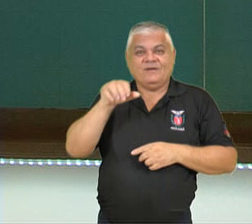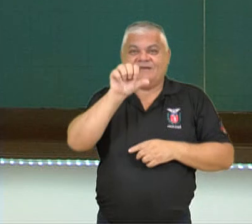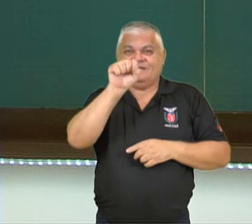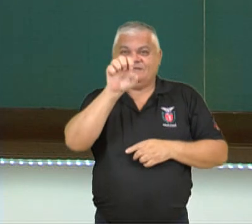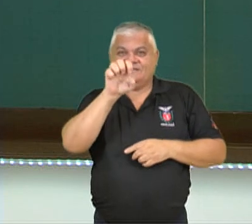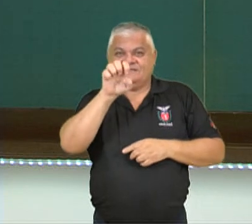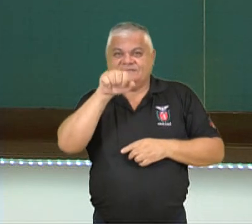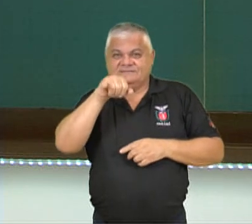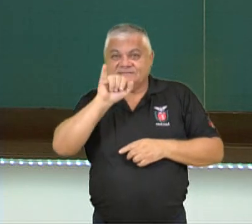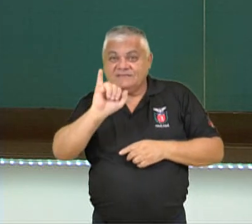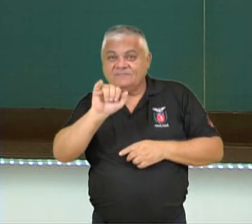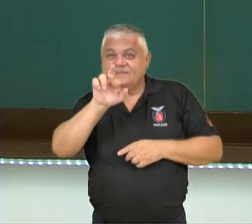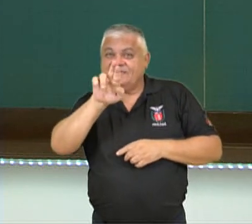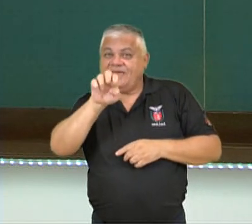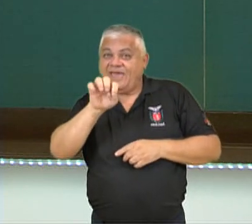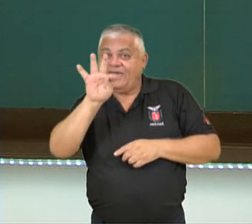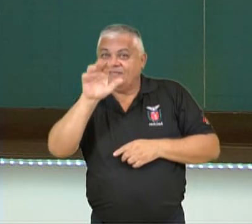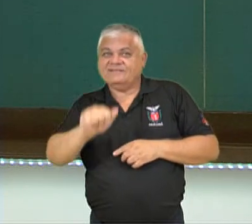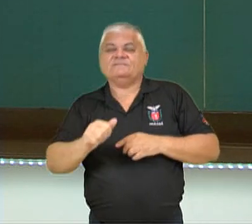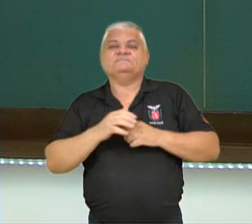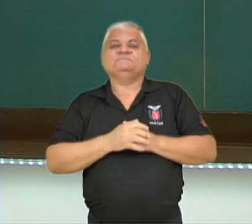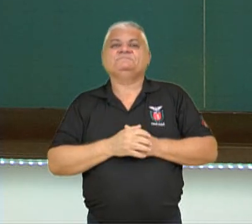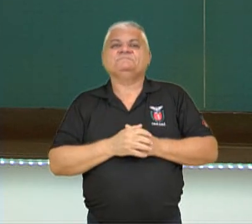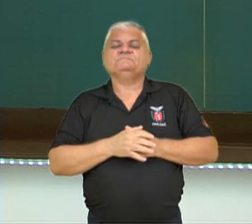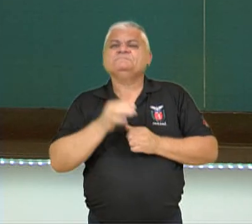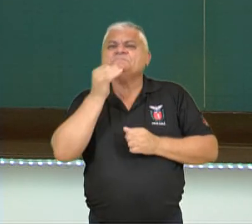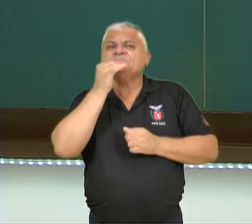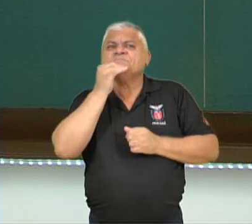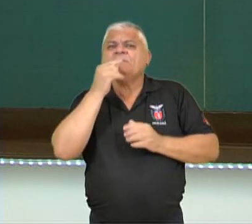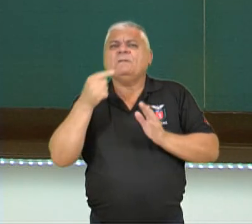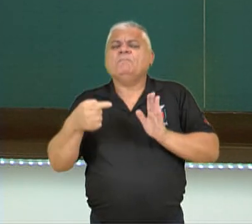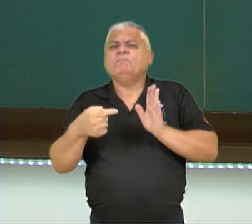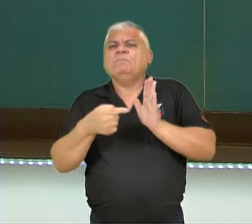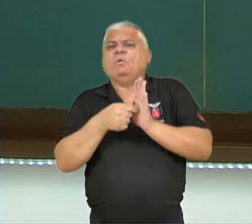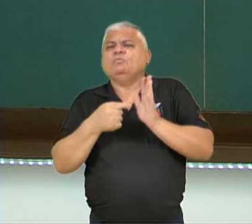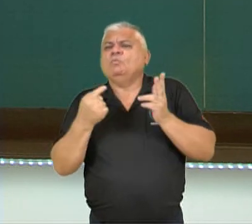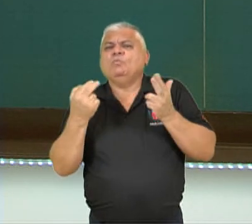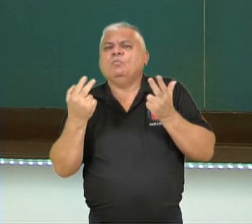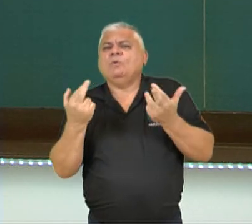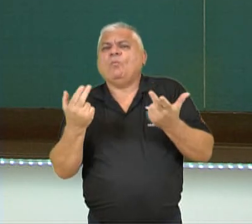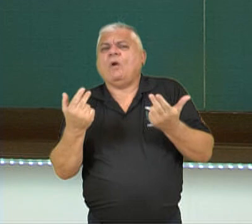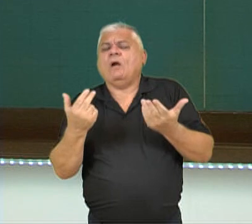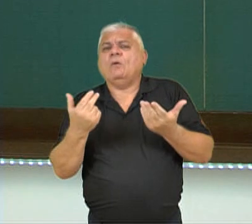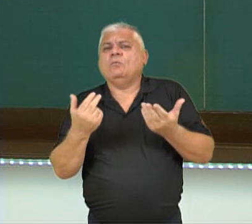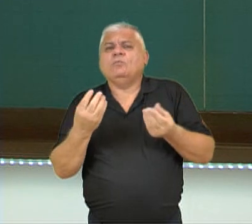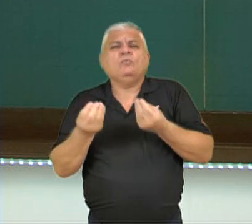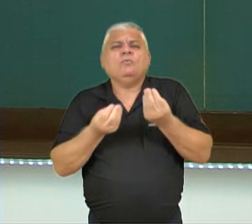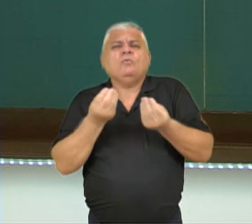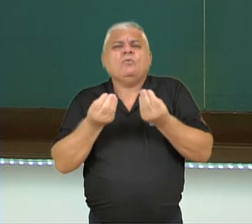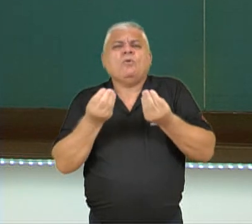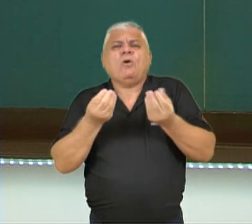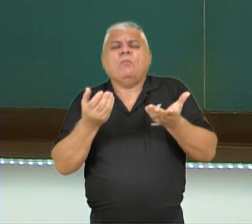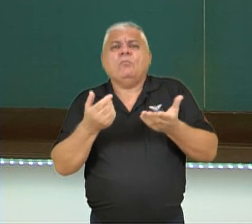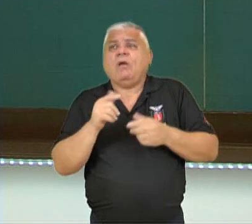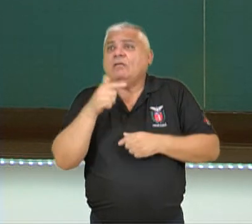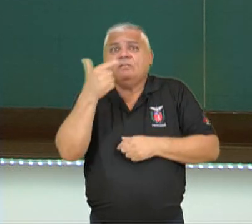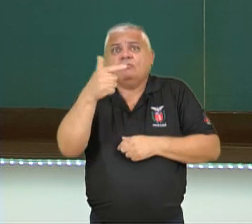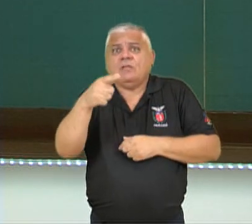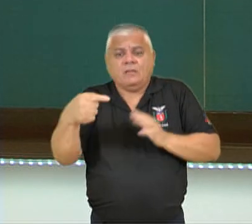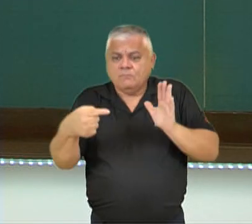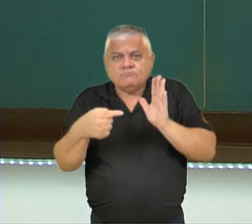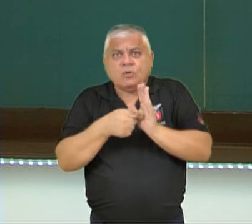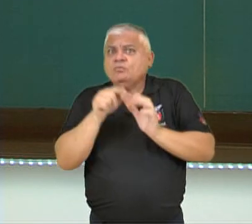fim. E quando as retas possuem um ponto em comum? Quando elas não possuem, são paralelas. E quando elas não